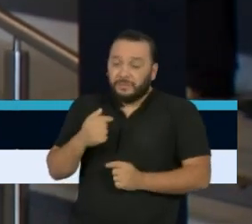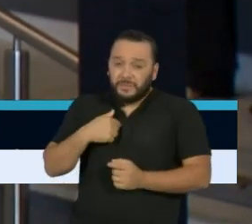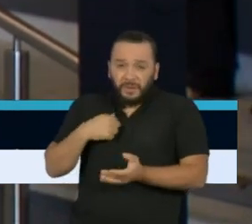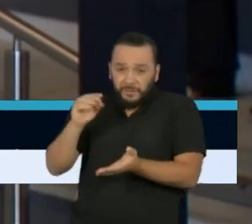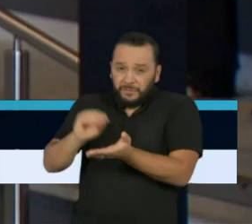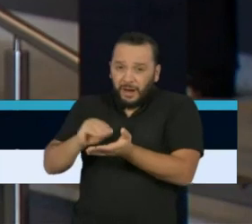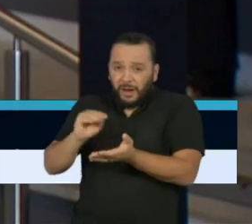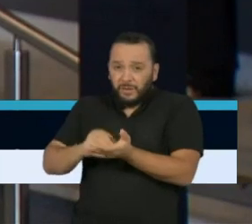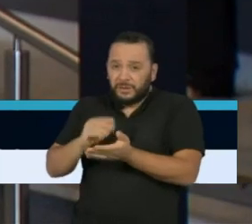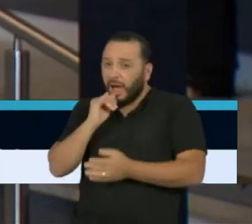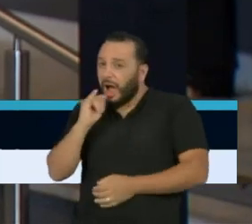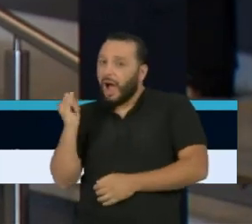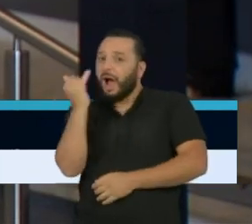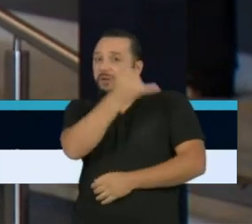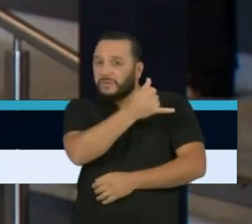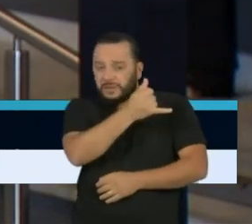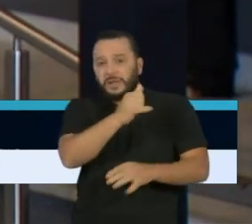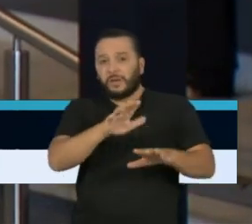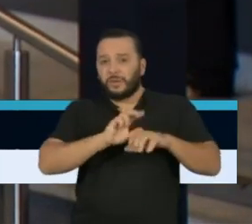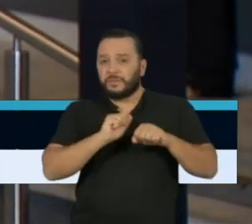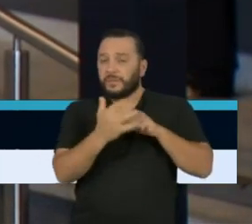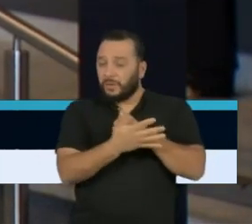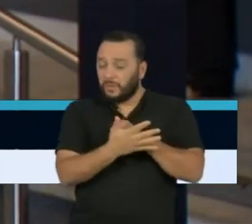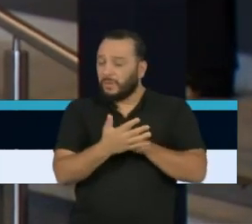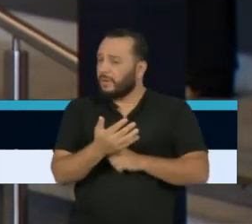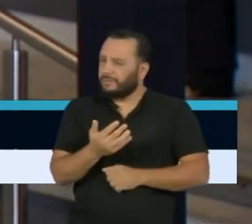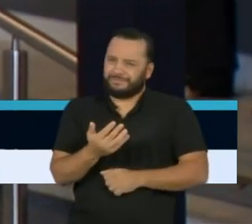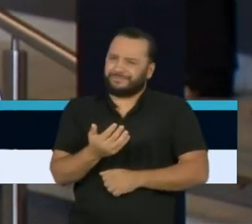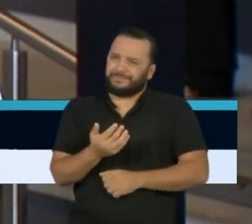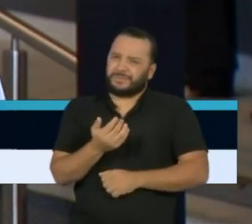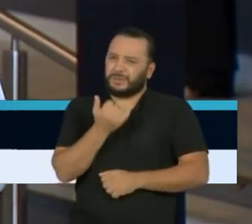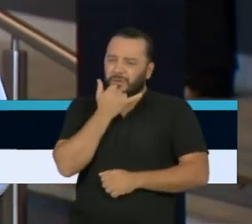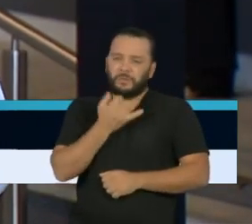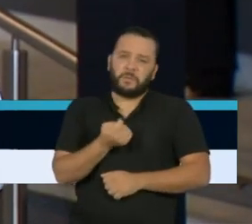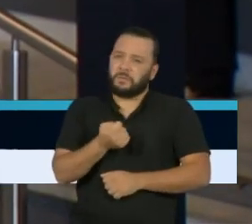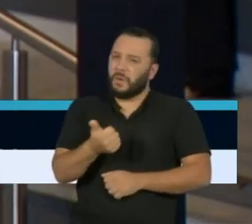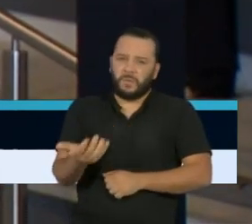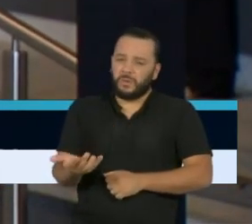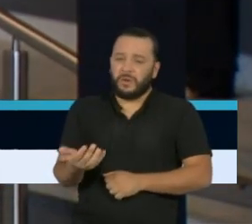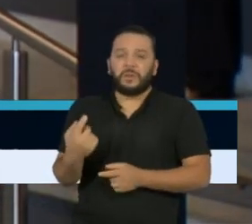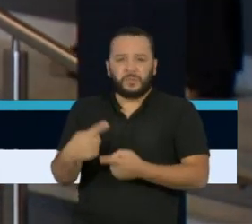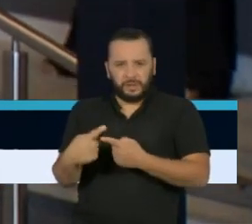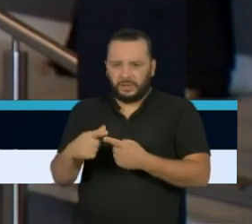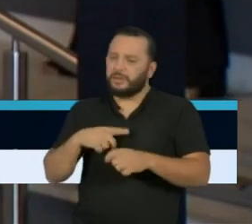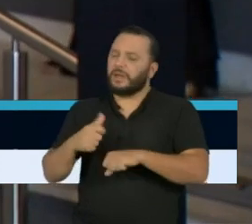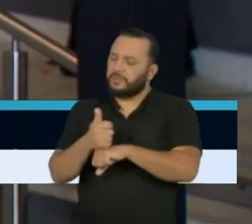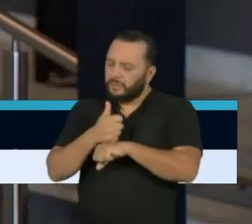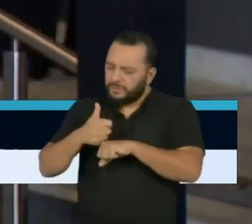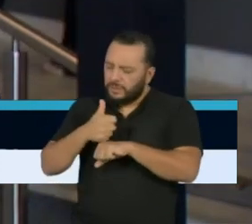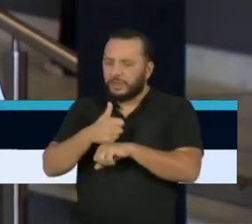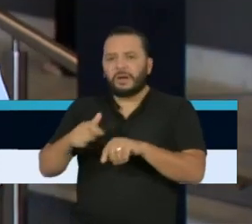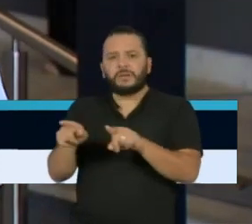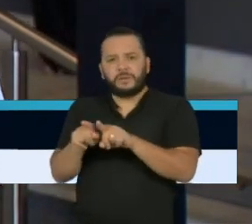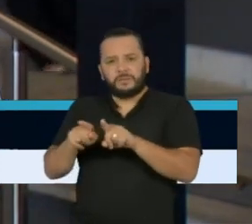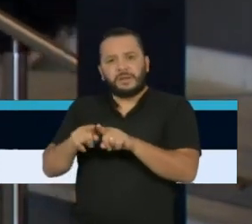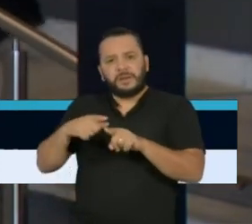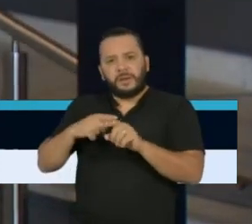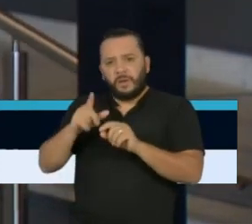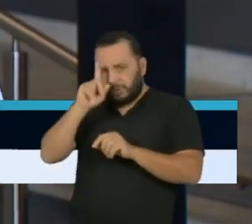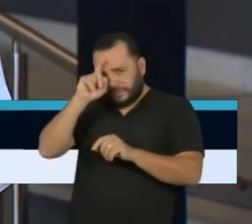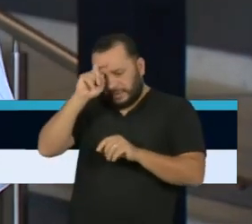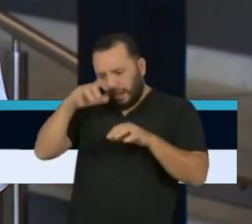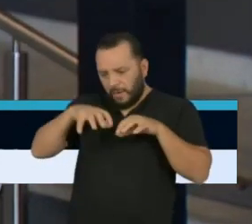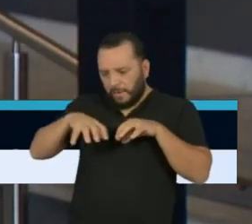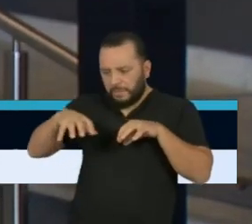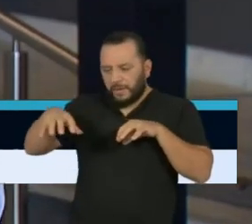porque realmente nós temos um conjunto de profissionais grandes, 3 equipamentos da atenção básica e um hospital,